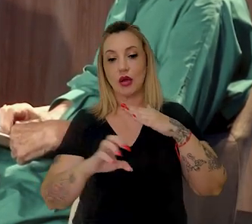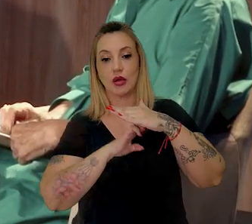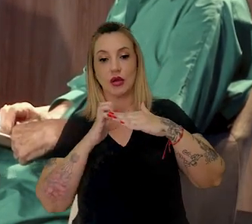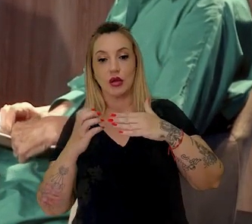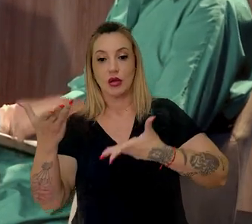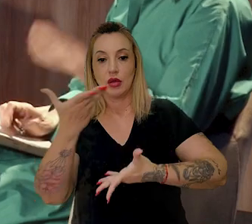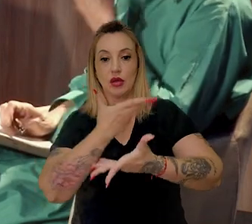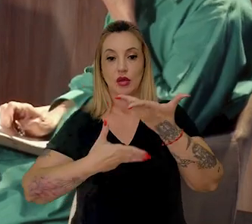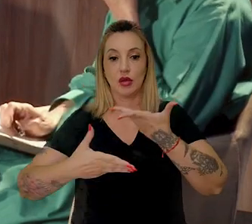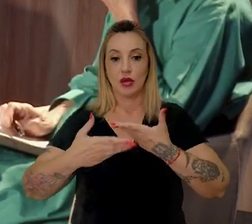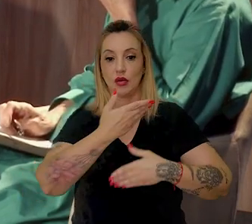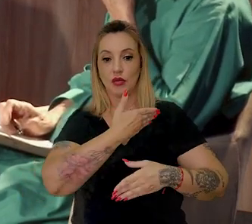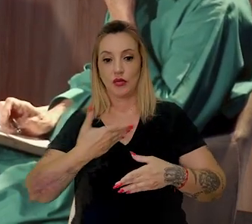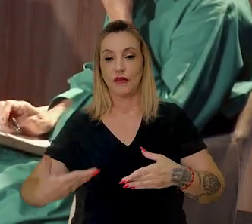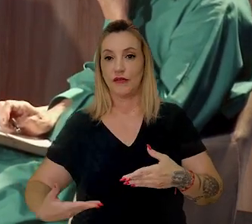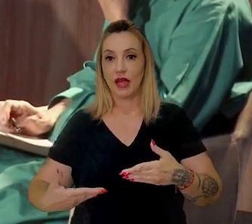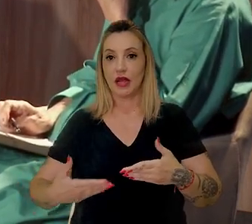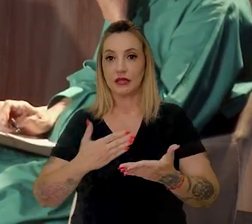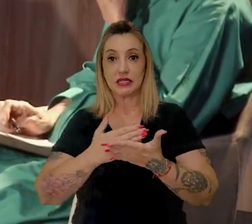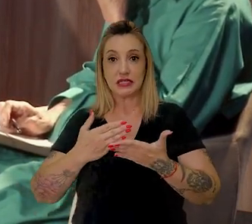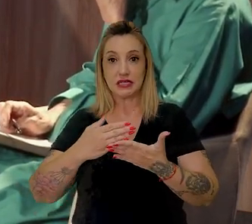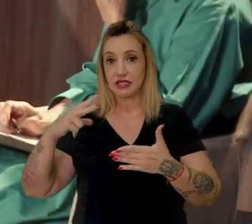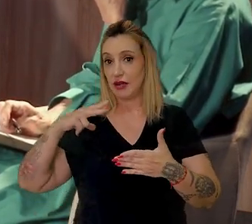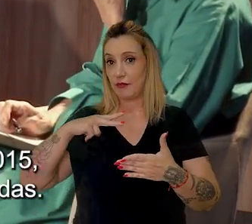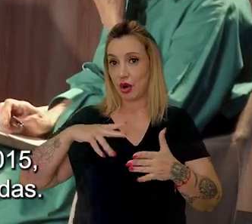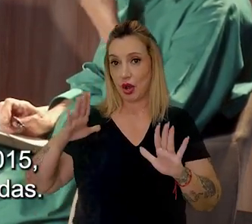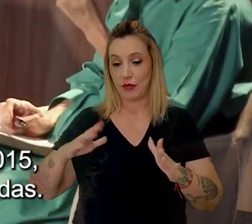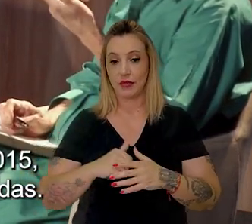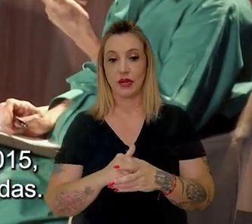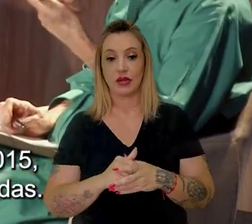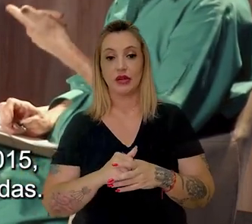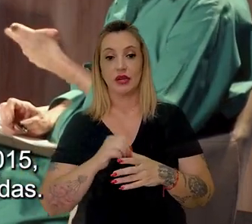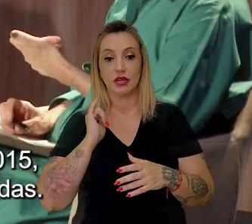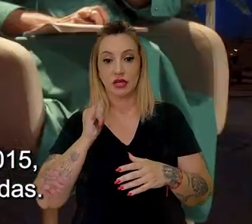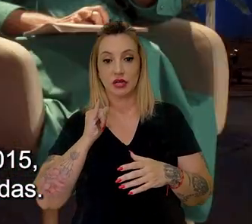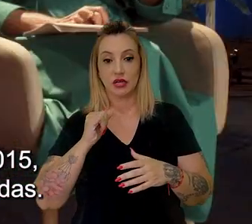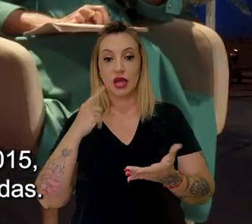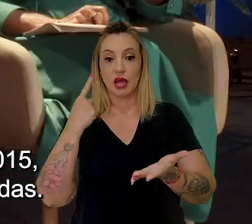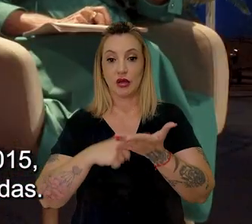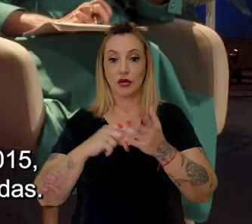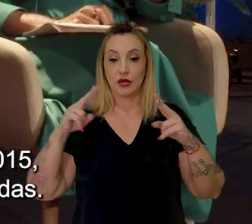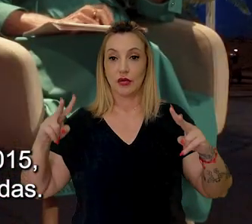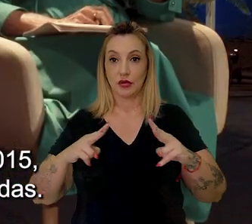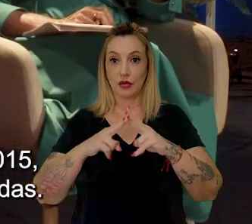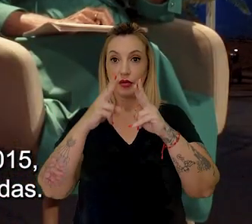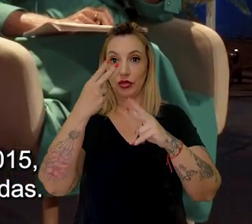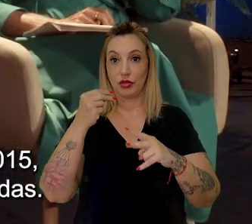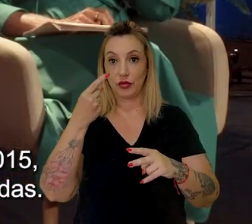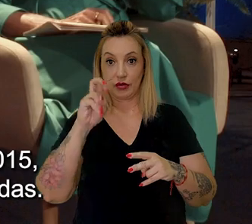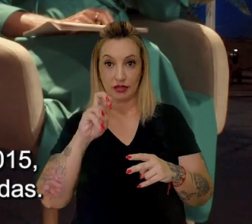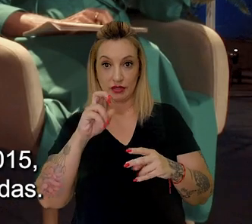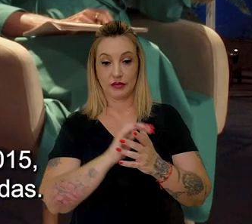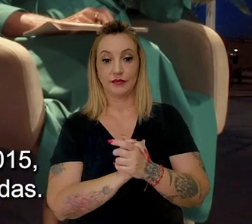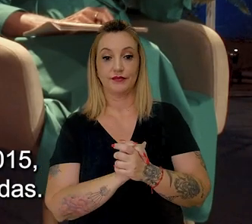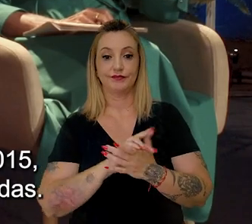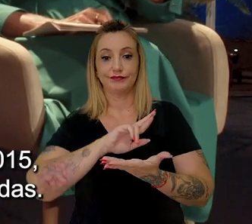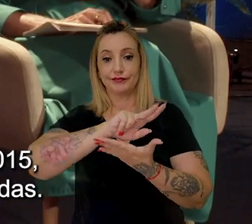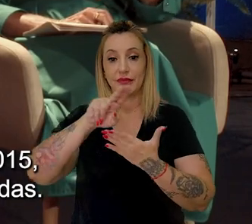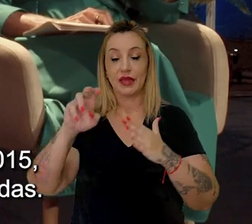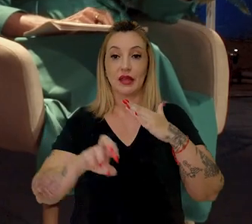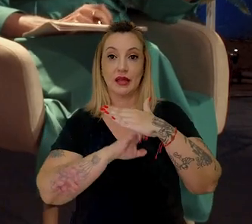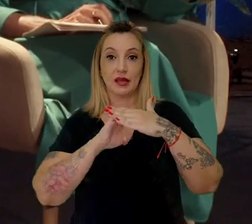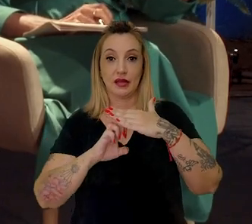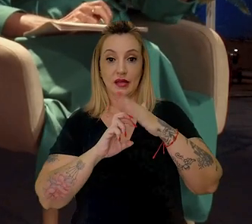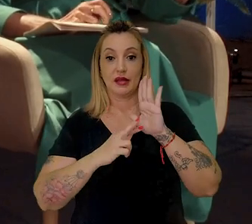interlocução via governo iniciativas próprias O que que você pensa então e já já quando foi no no acordo de Paris em 2015 tinham várias empresas lá